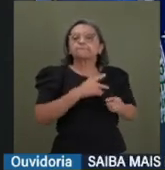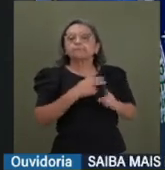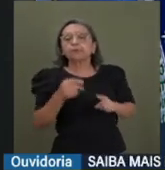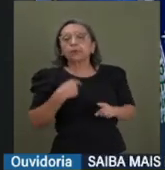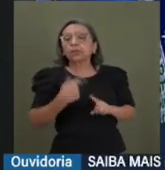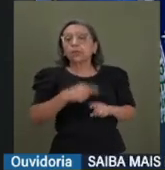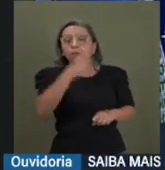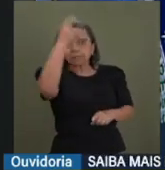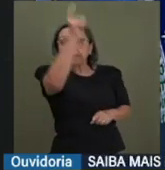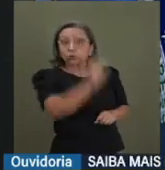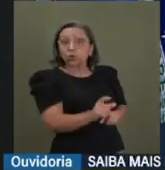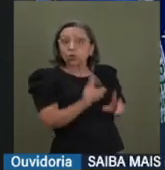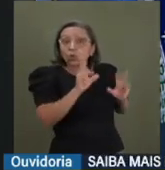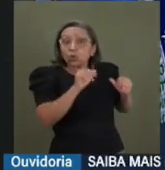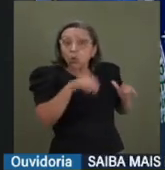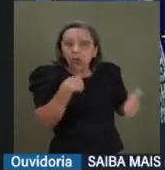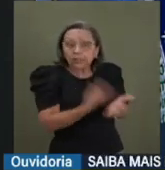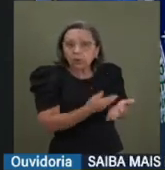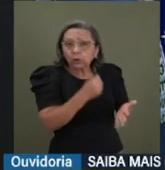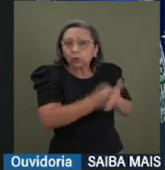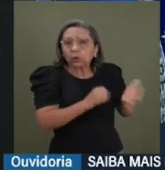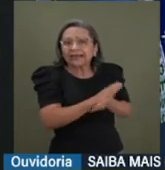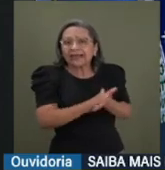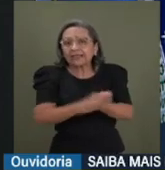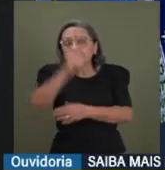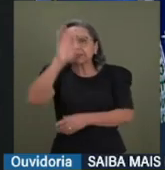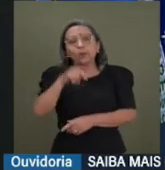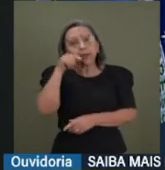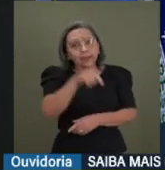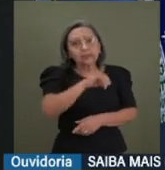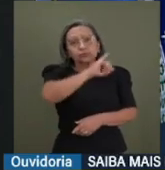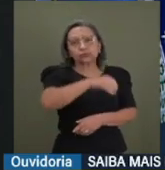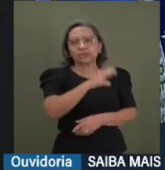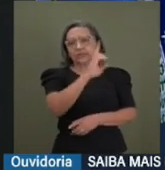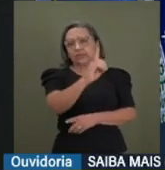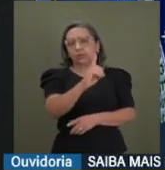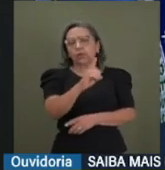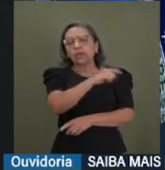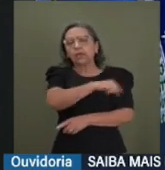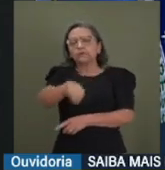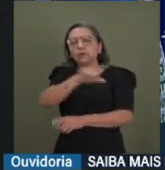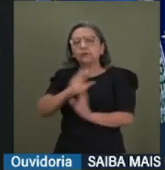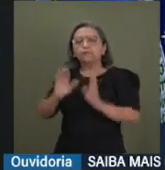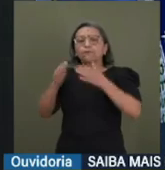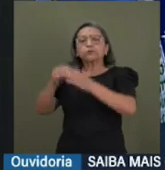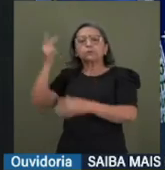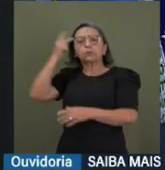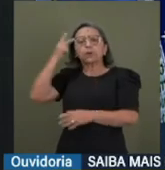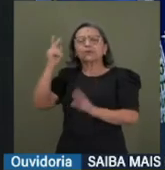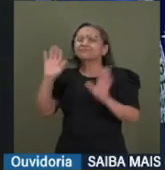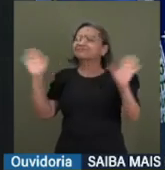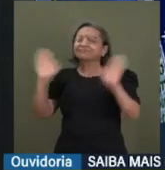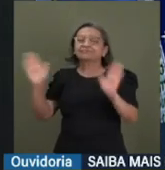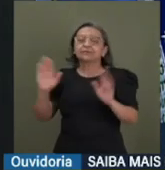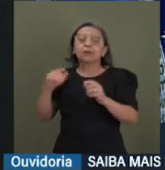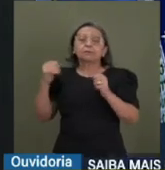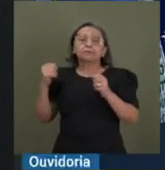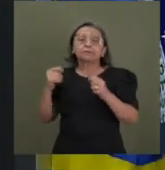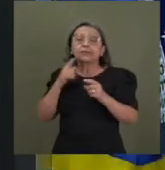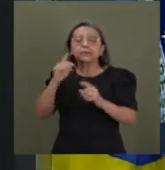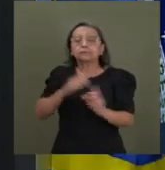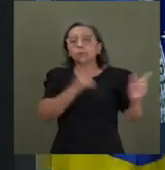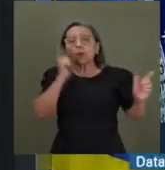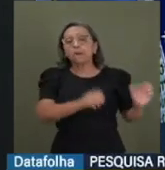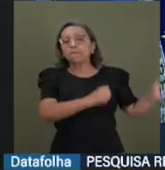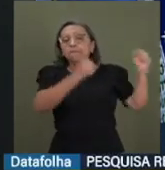foi o Zé Disseu. Zé Disseu é o fundador do Foro de São Paulo. O Foro de São Paulo não prega chegar ao poder através da